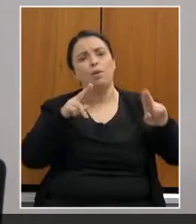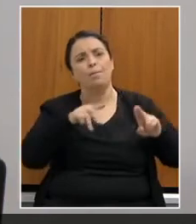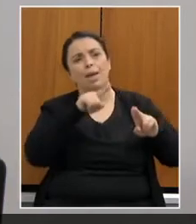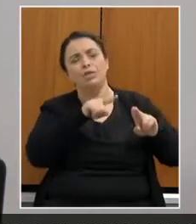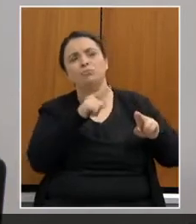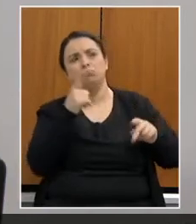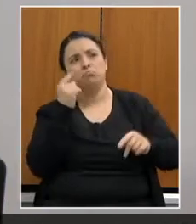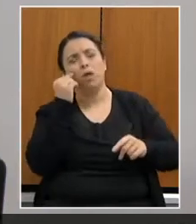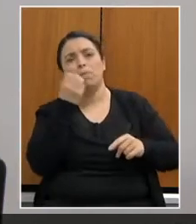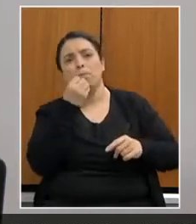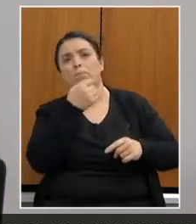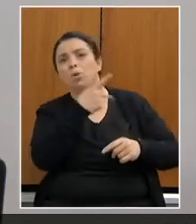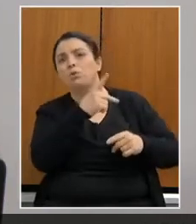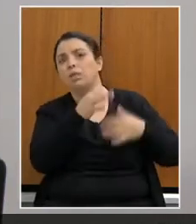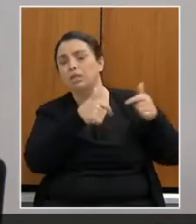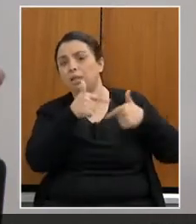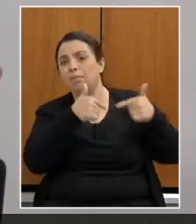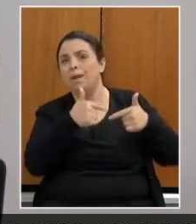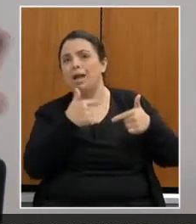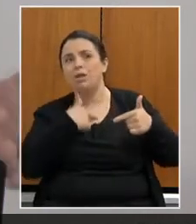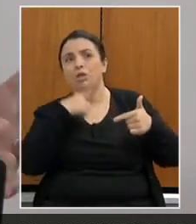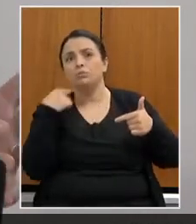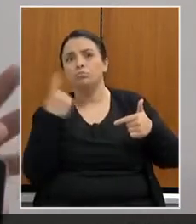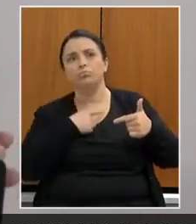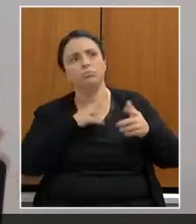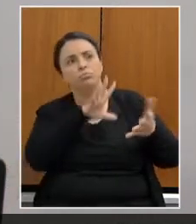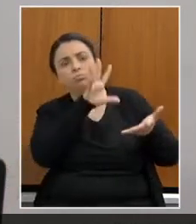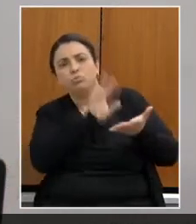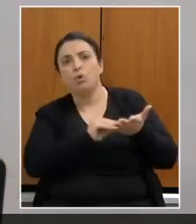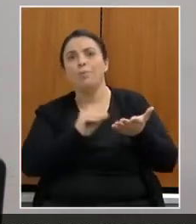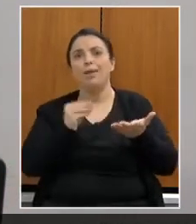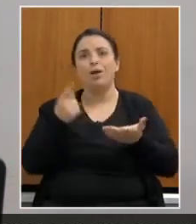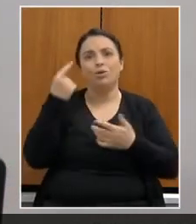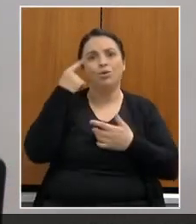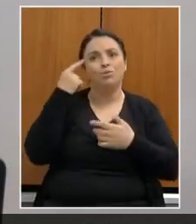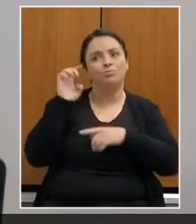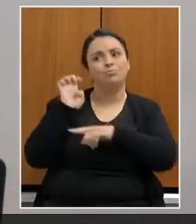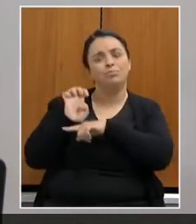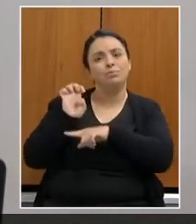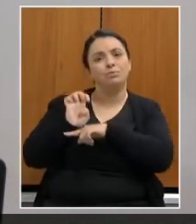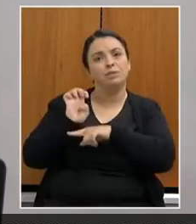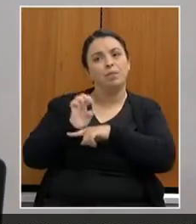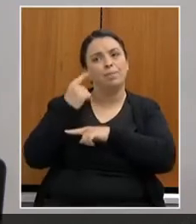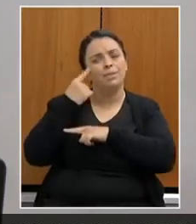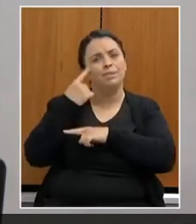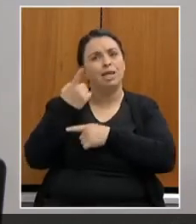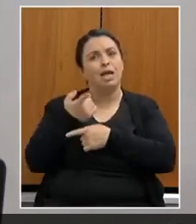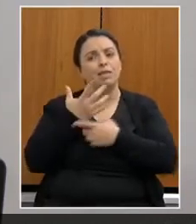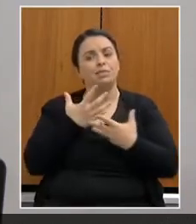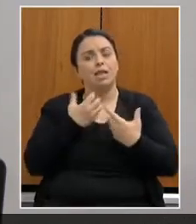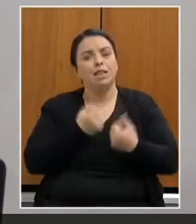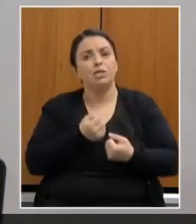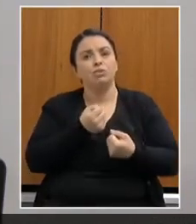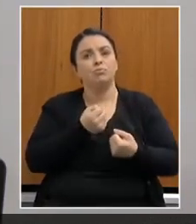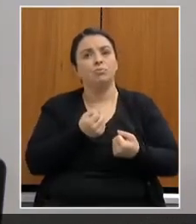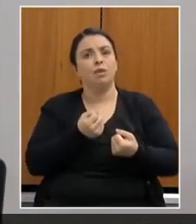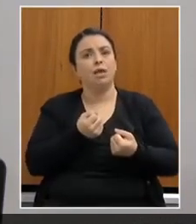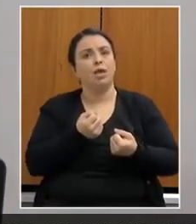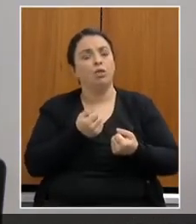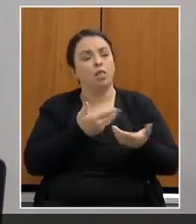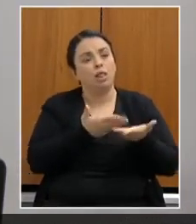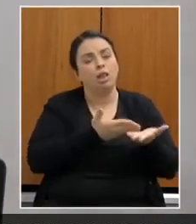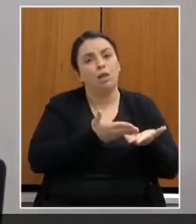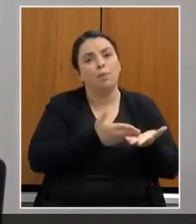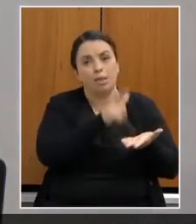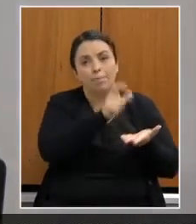de Minas, de que o Estado já comece a pensar seriamente nesse atendimento aos pacientes que tiveram Covid.